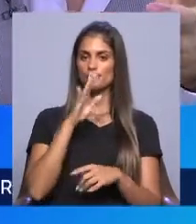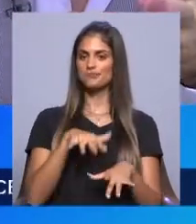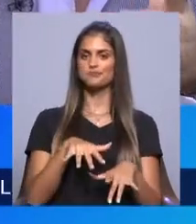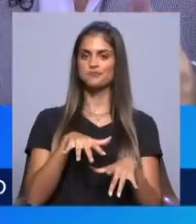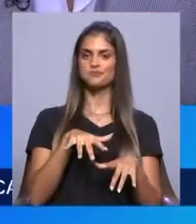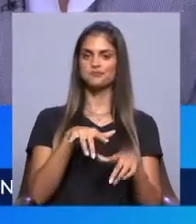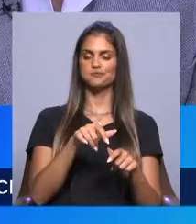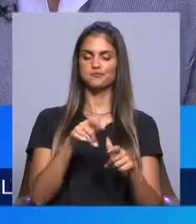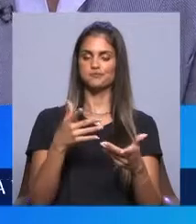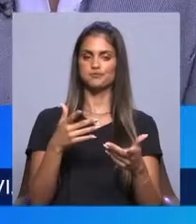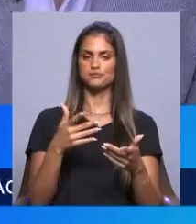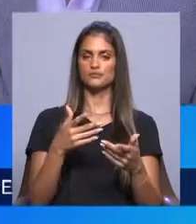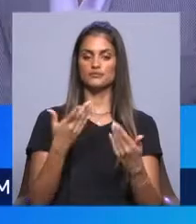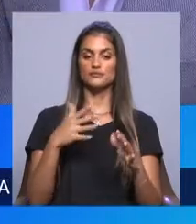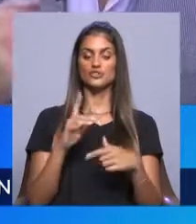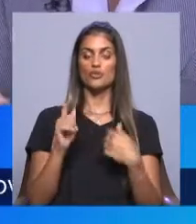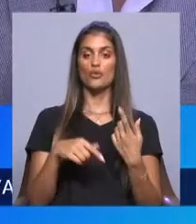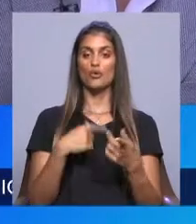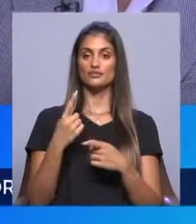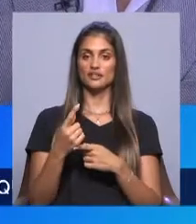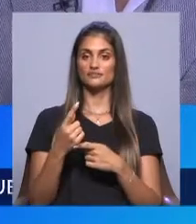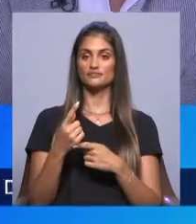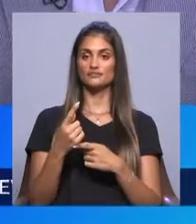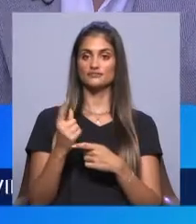universo. Exatamente, mas a outra escola